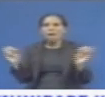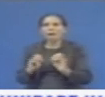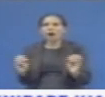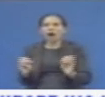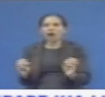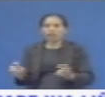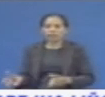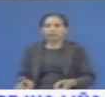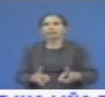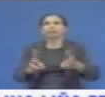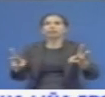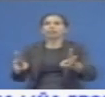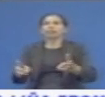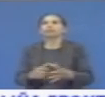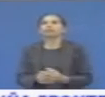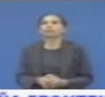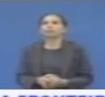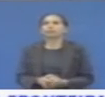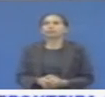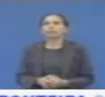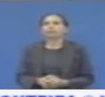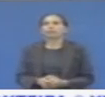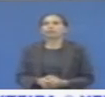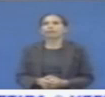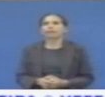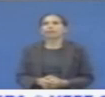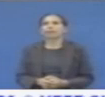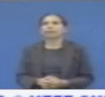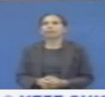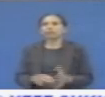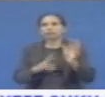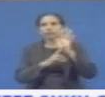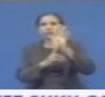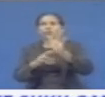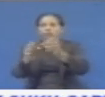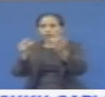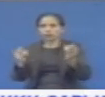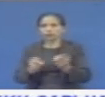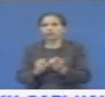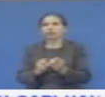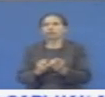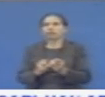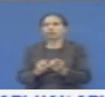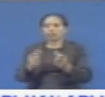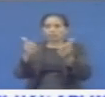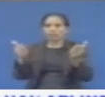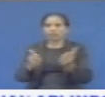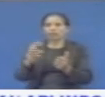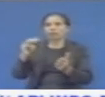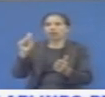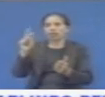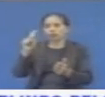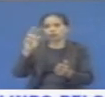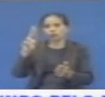barazem proteção irrigação. Representa suco gariwai e aldeia watua, usuba na ulu